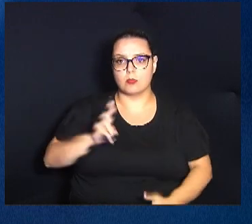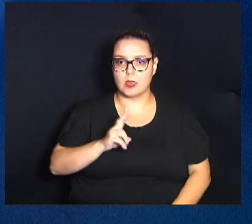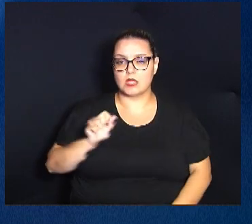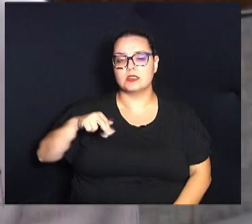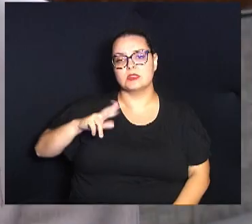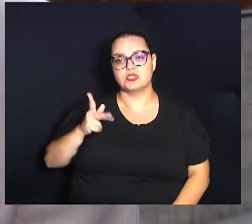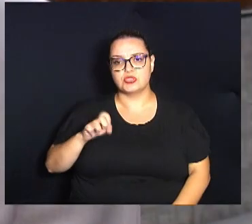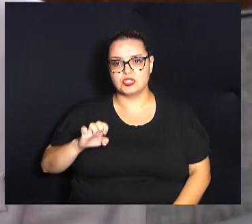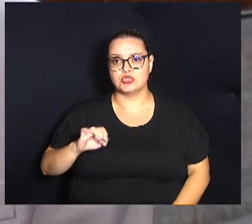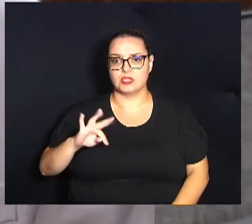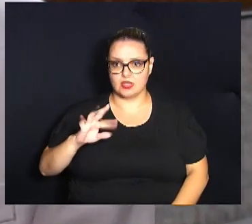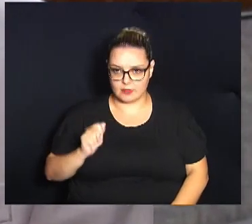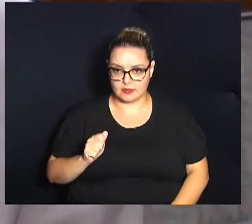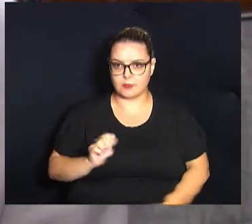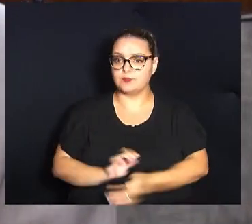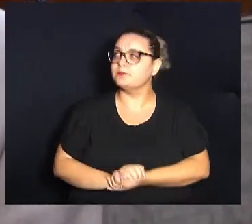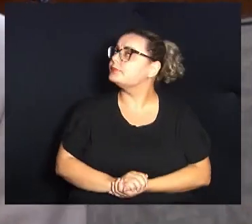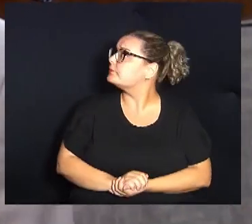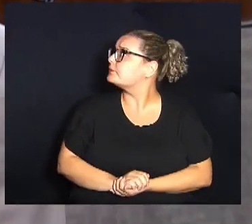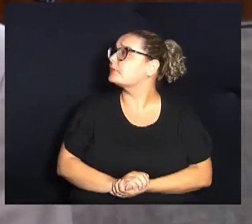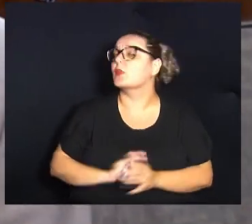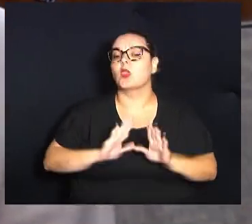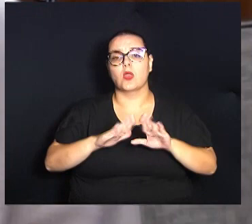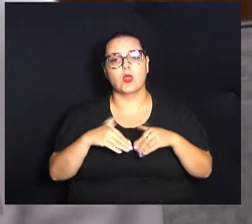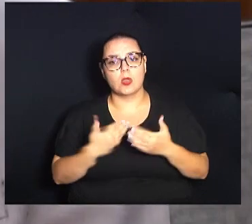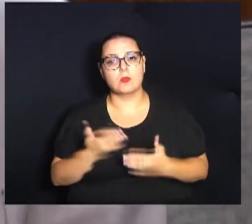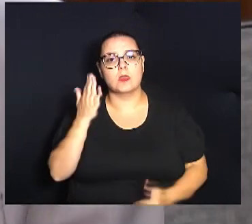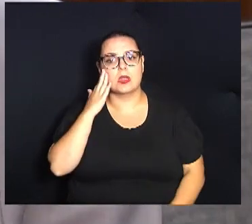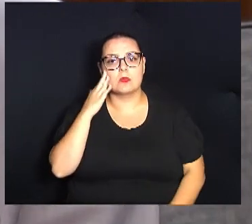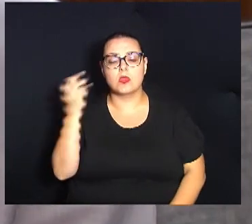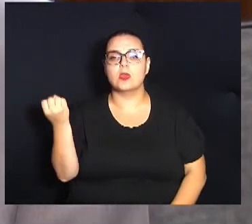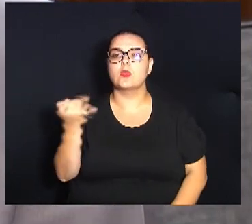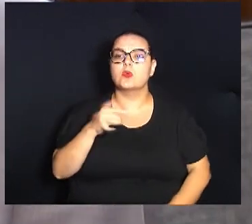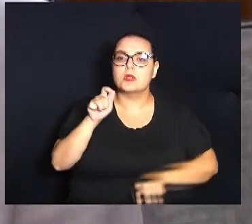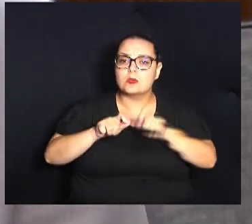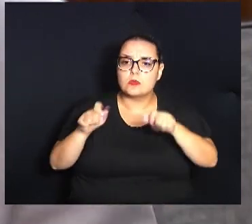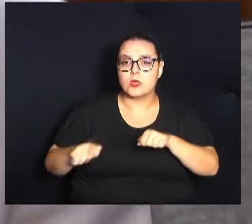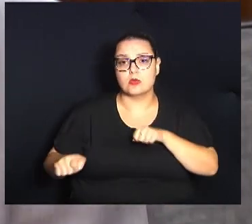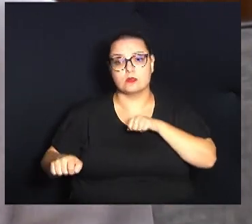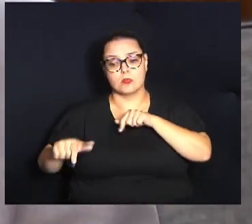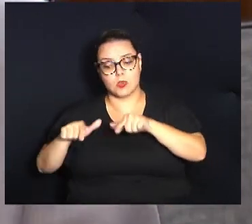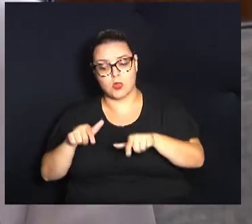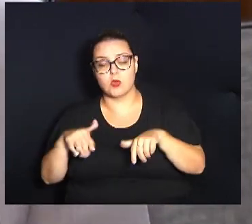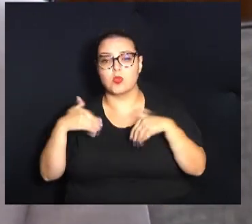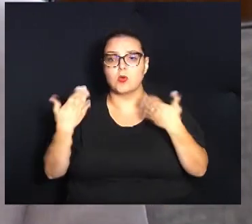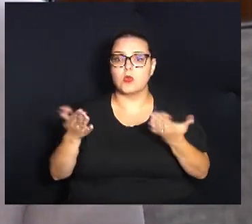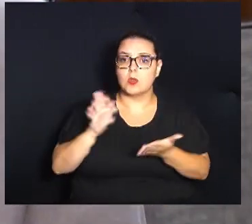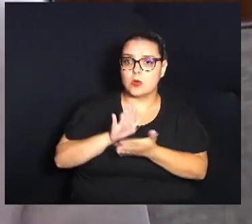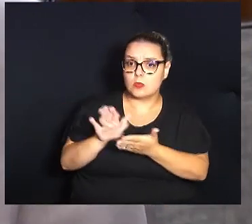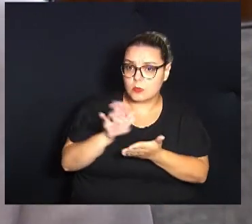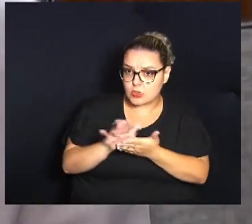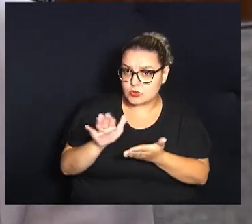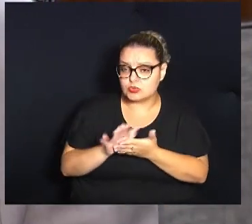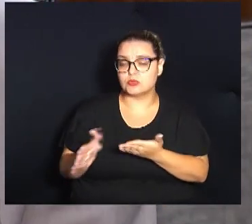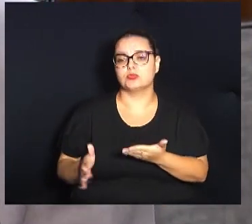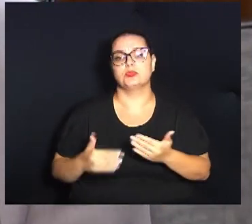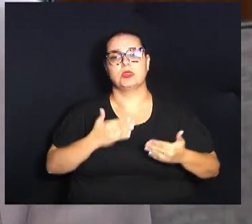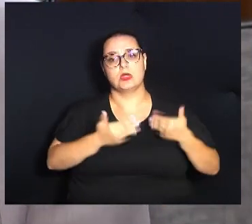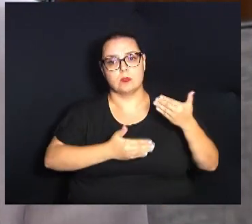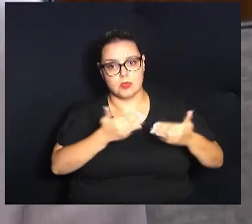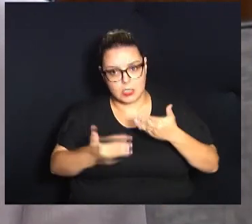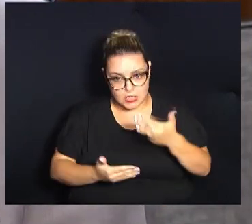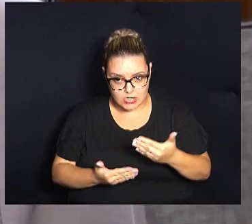Nova Aparecida. E o requerimento foi para saber quantas pessoas se formaram, quais são os cursos que ainda estão em andamento